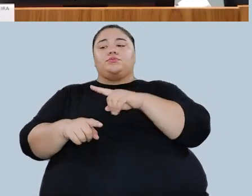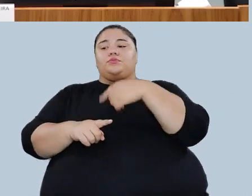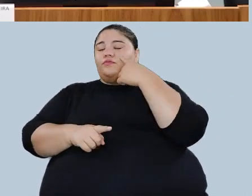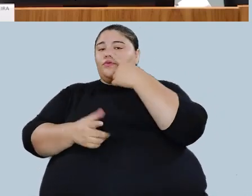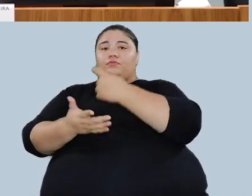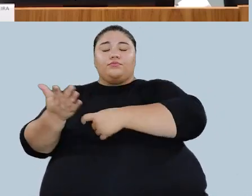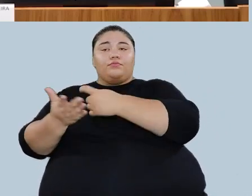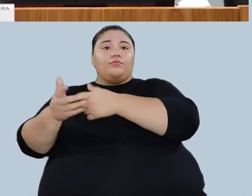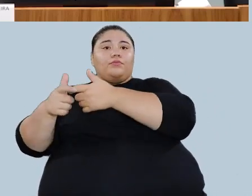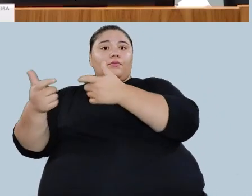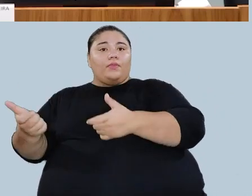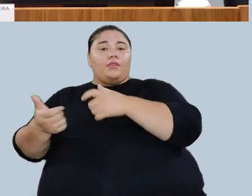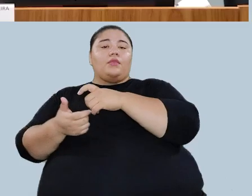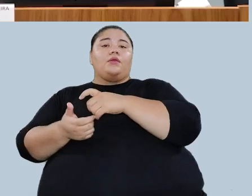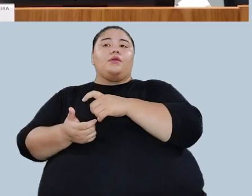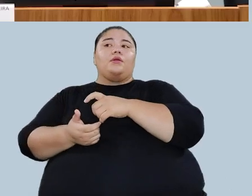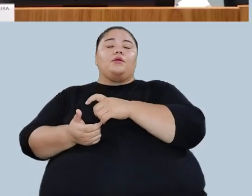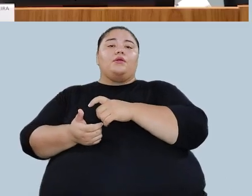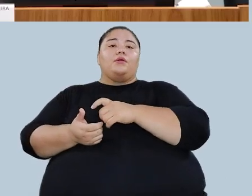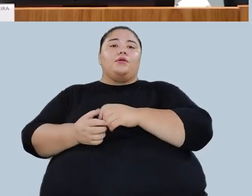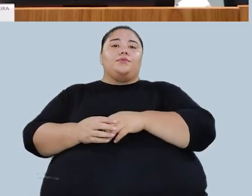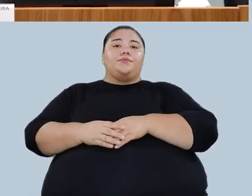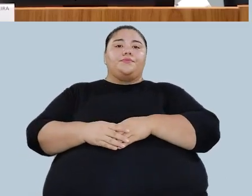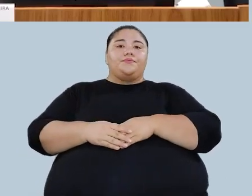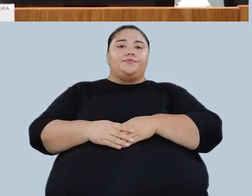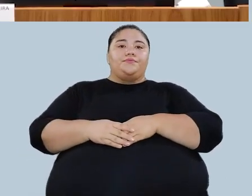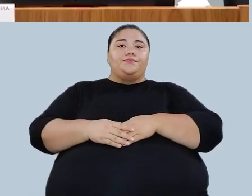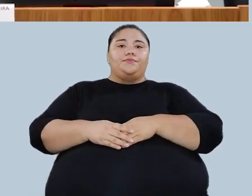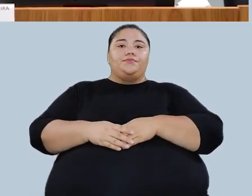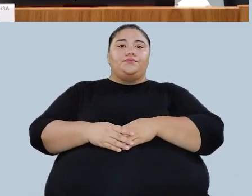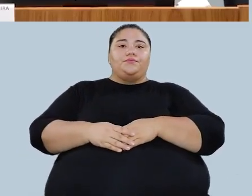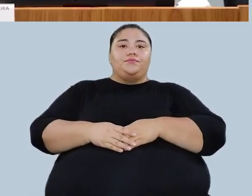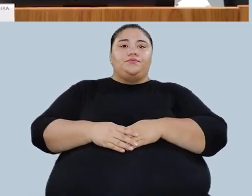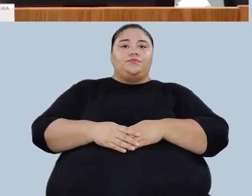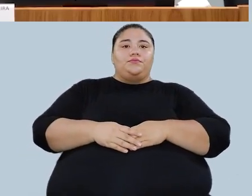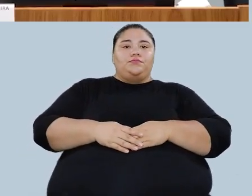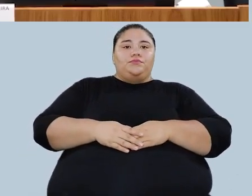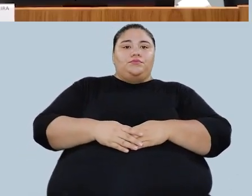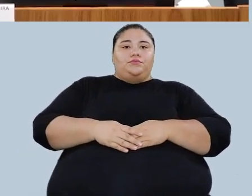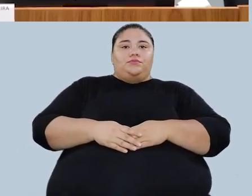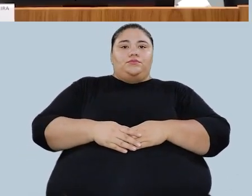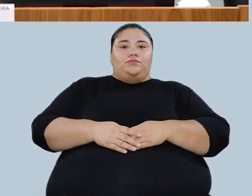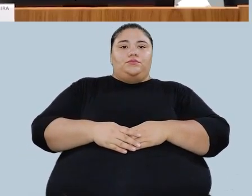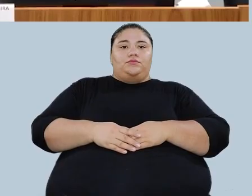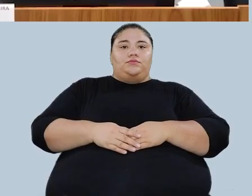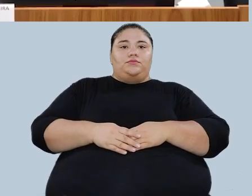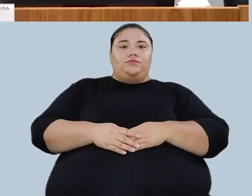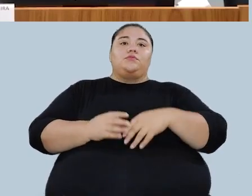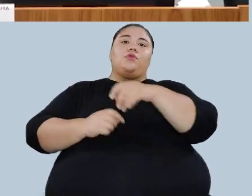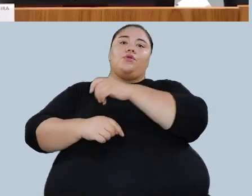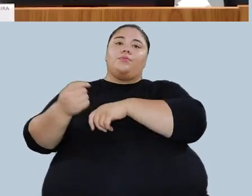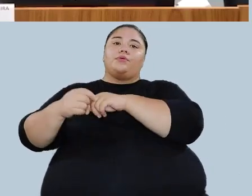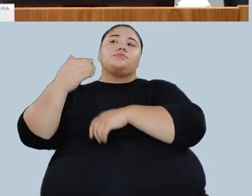carga tributária em leasing, desculpe, em leasing não, já falei de arrendamento mercantil, em